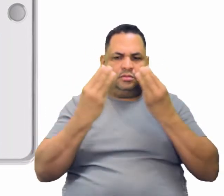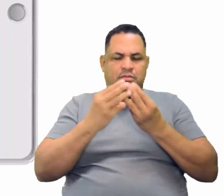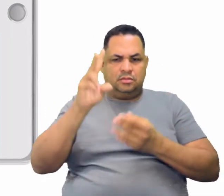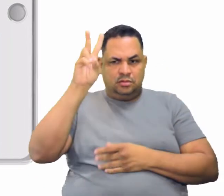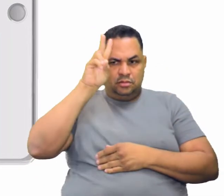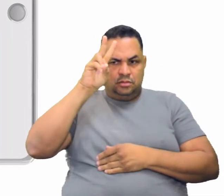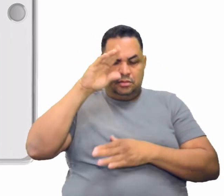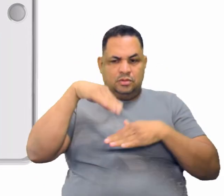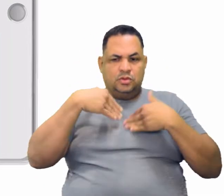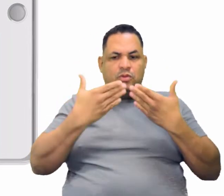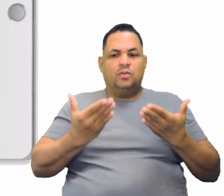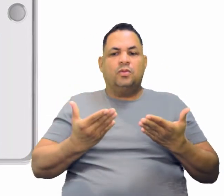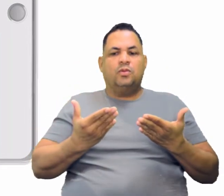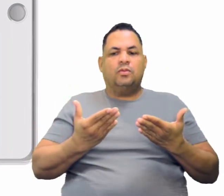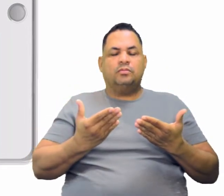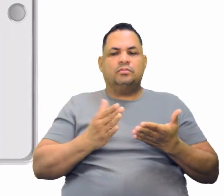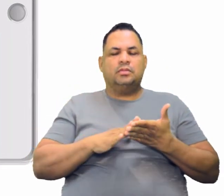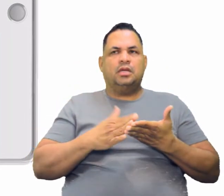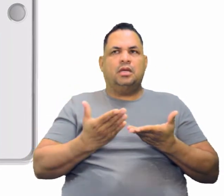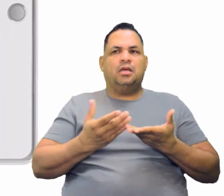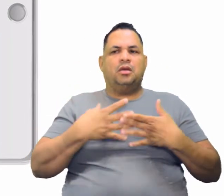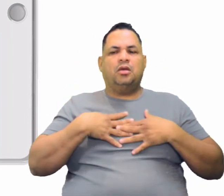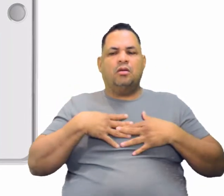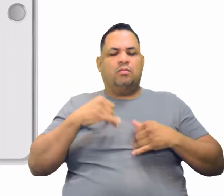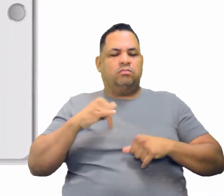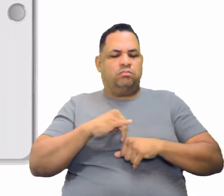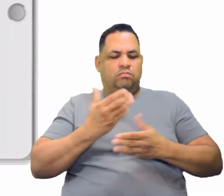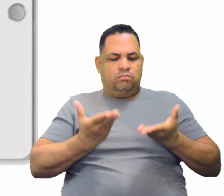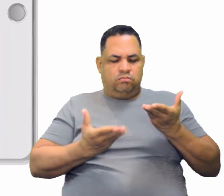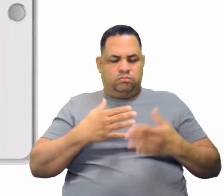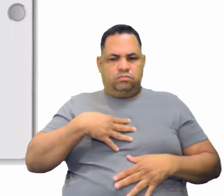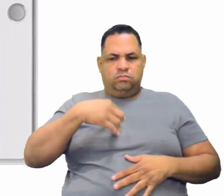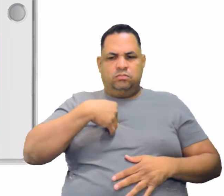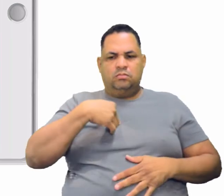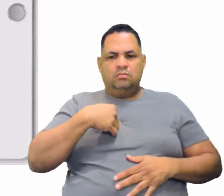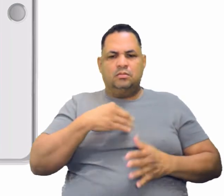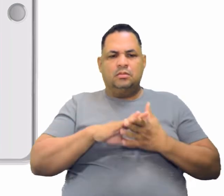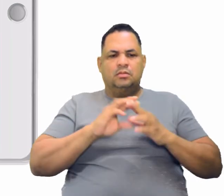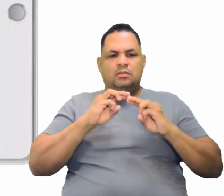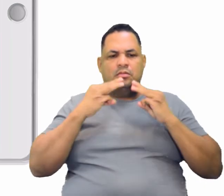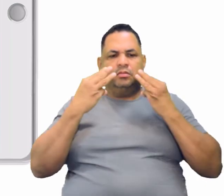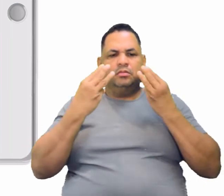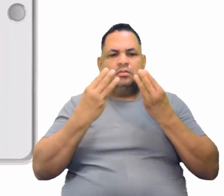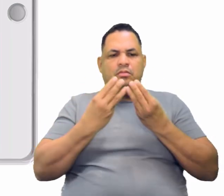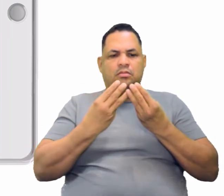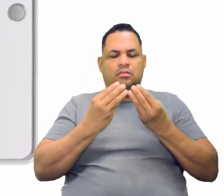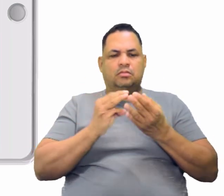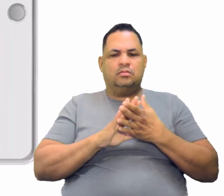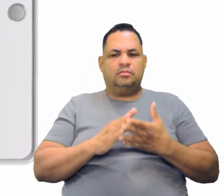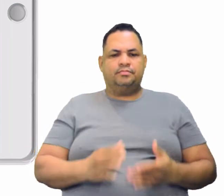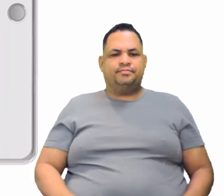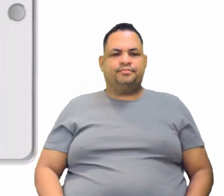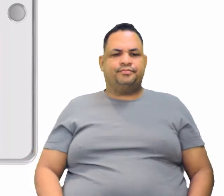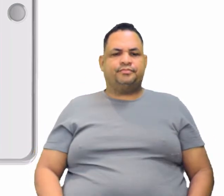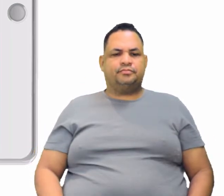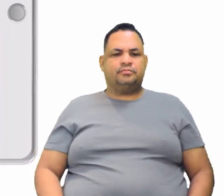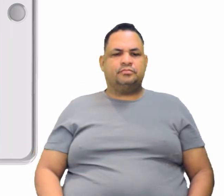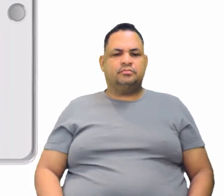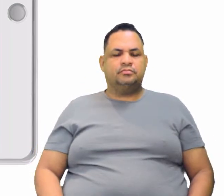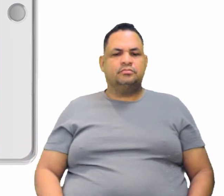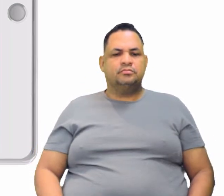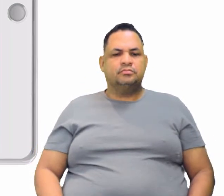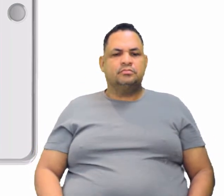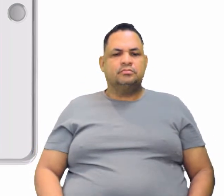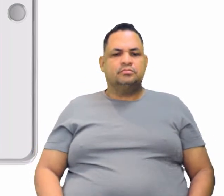Lembrando, gente, quando a gente fala assim, eu peso tantos quilos, você não pesa, você massa, tá? O peso, ele vai ser a